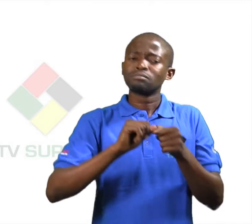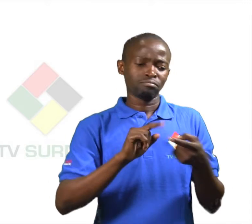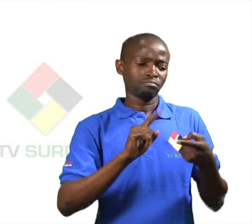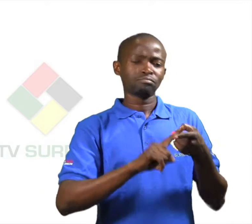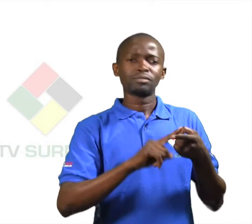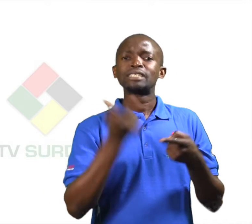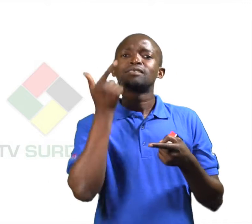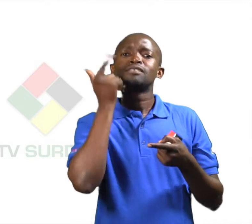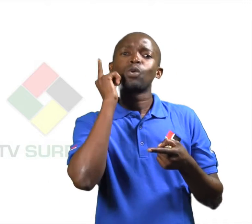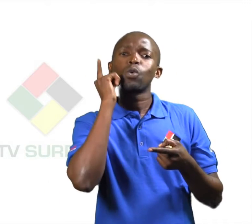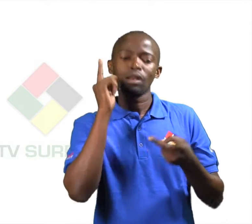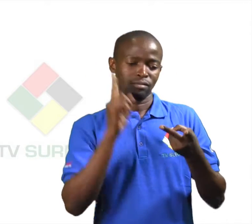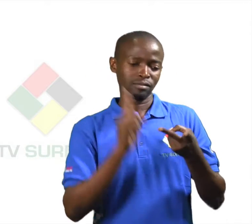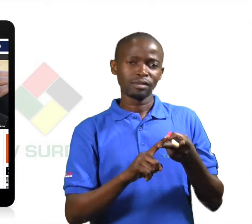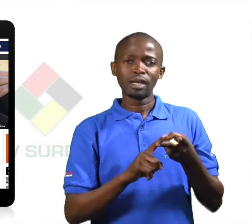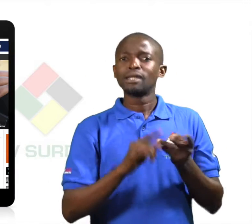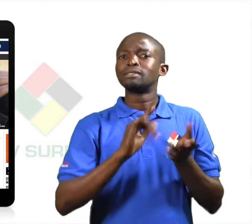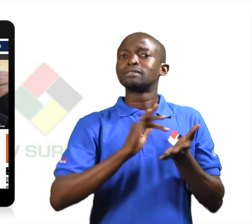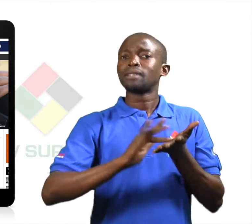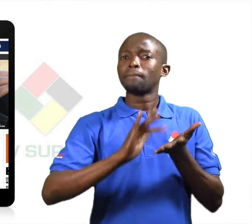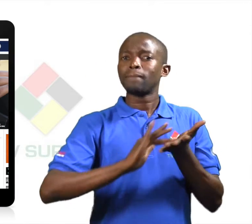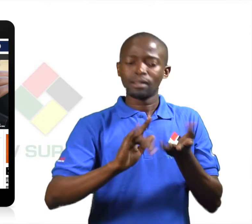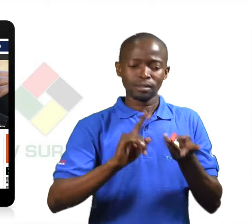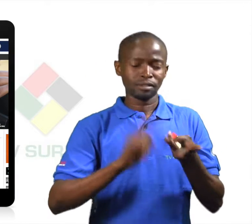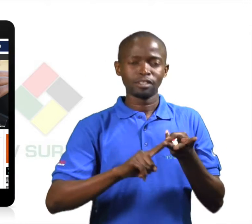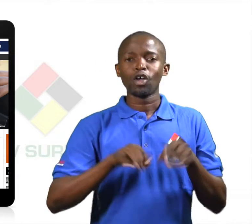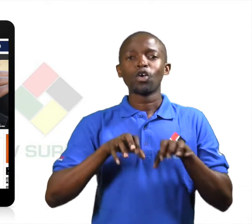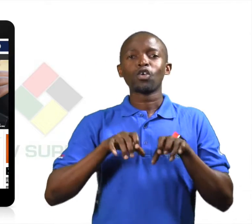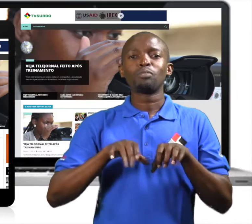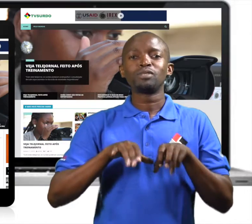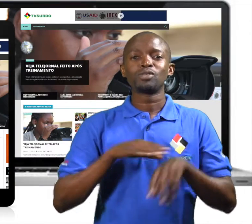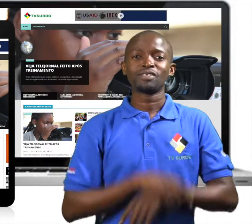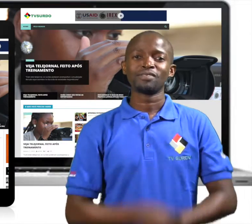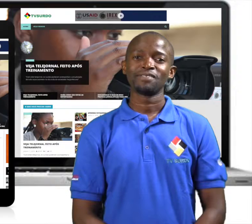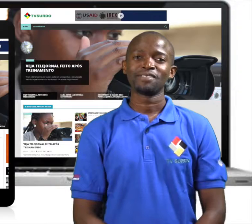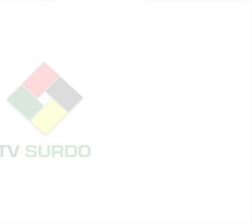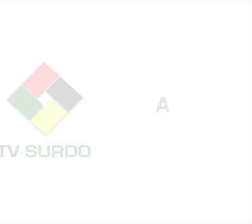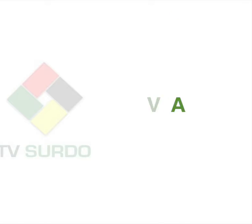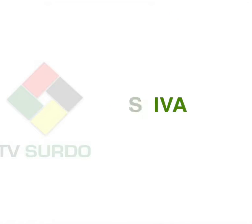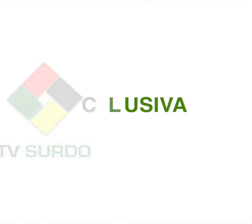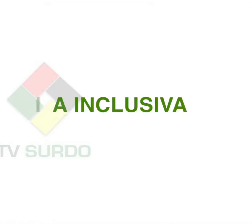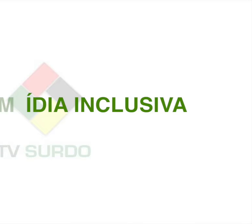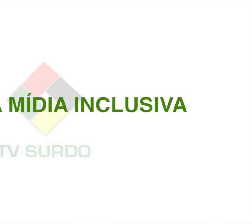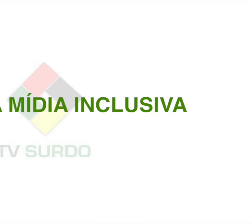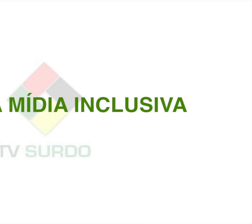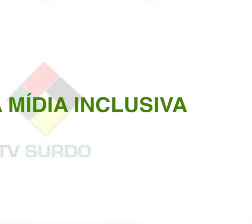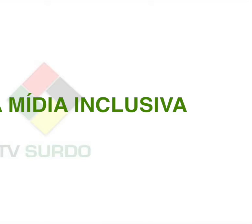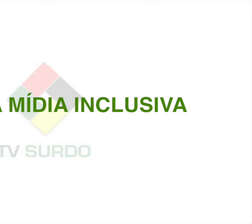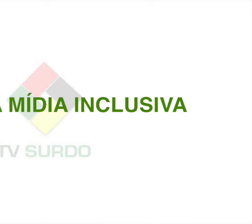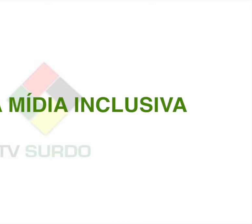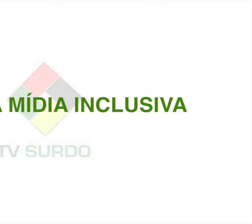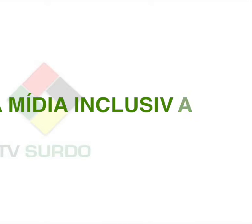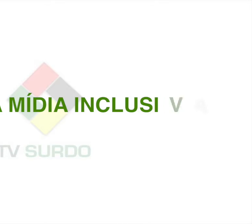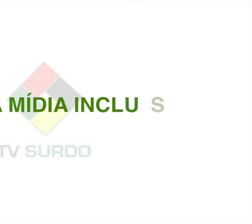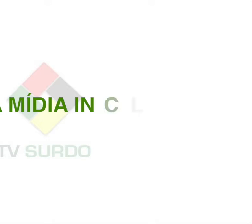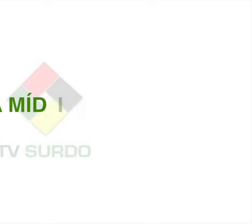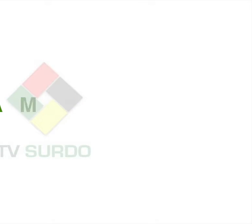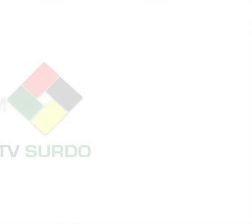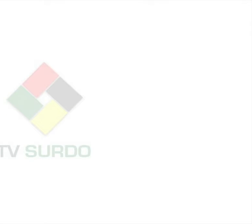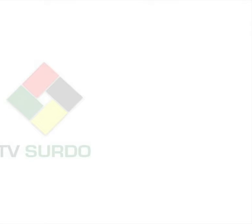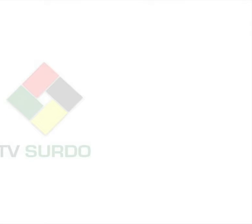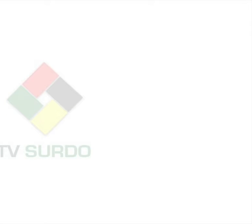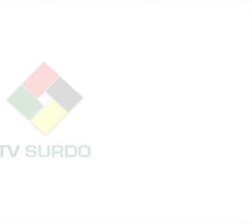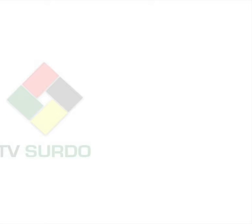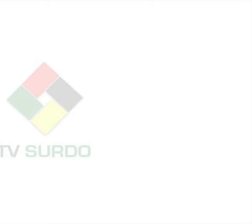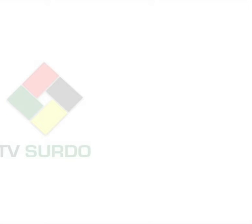Poderá fazê-lo também pelo telefone, tablet ou computador. TV Surdo Por uma mídia